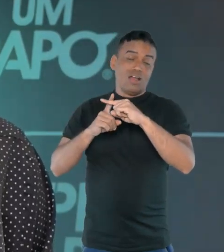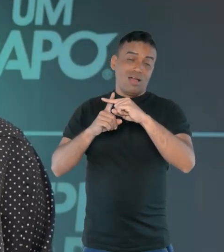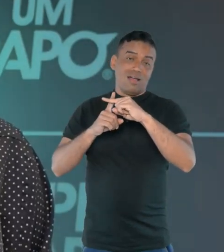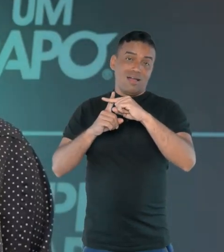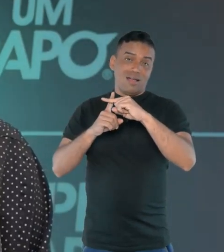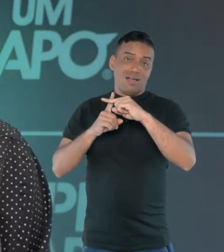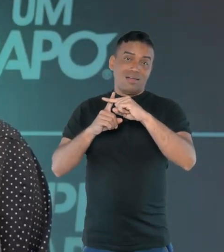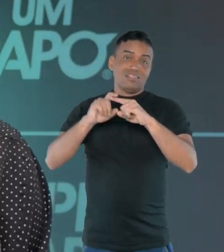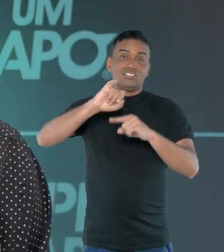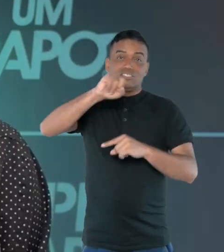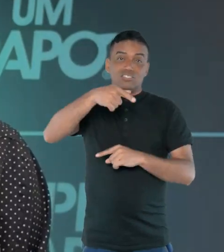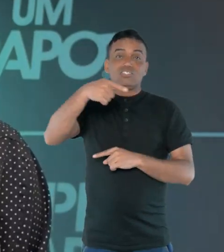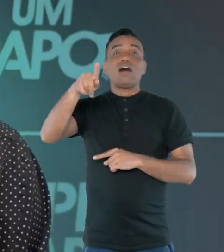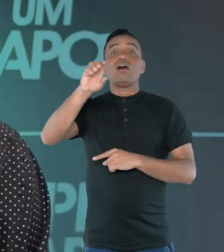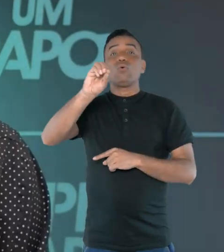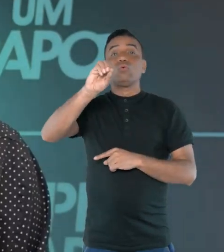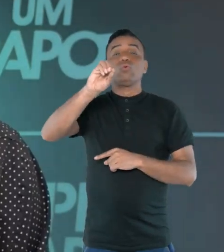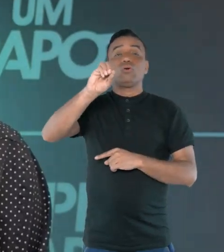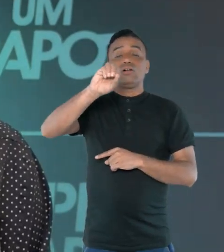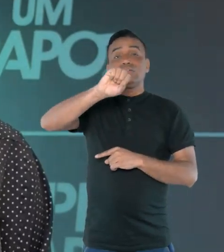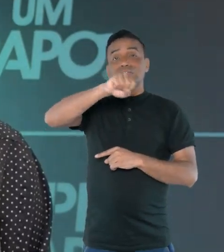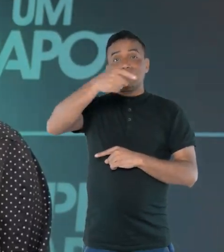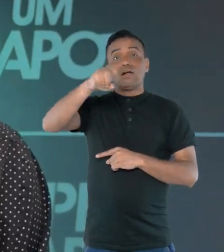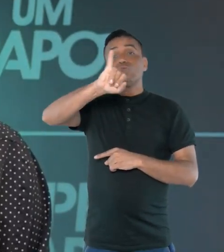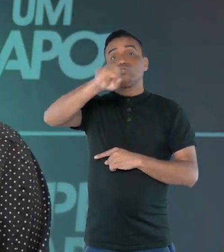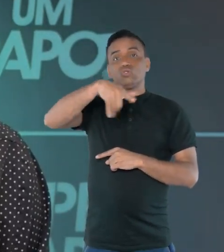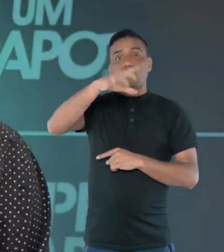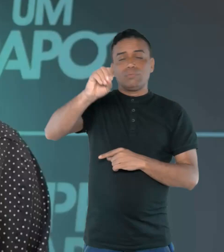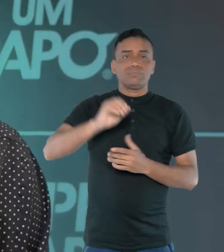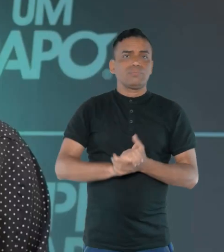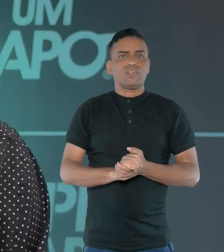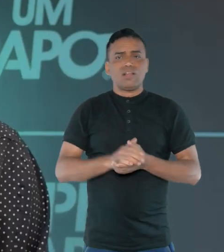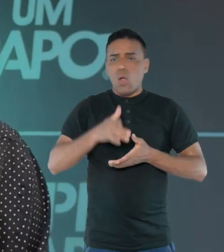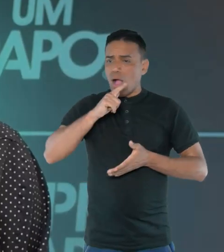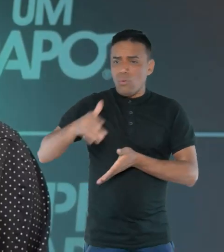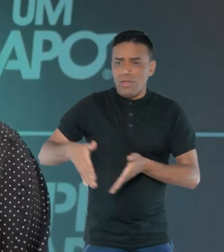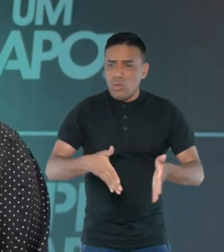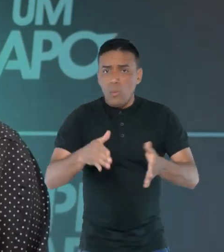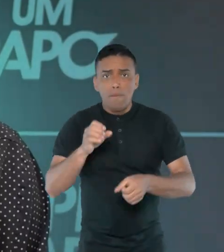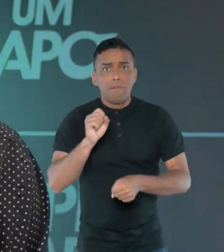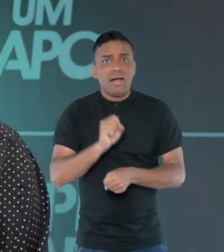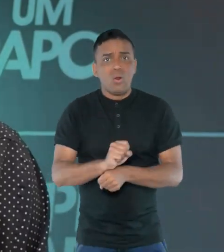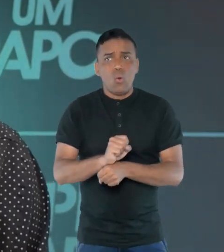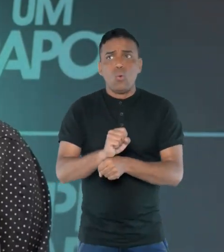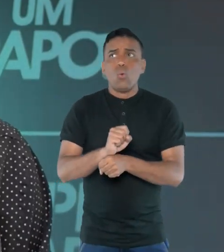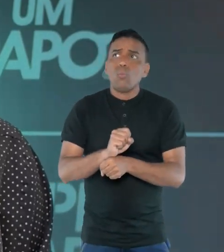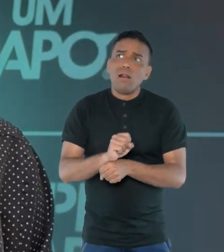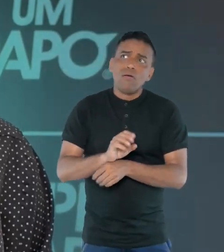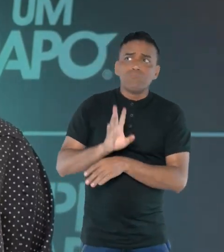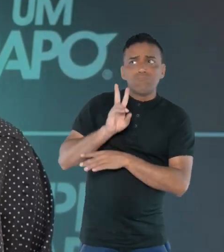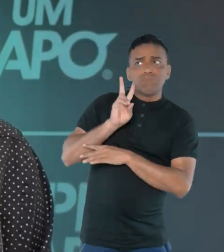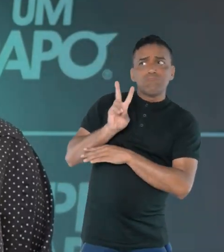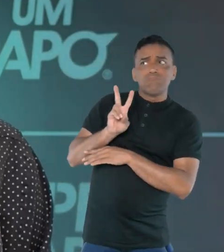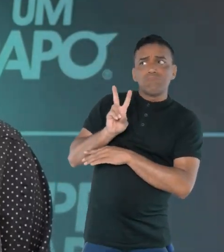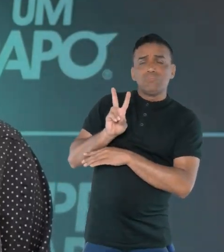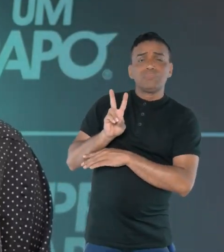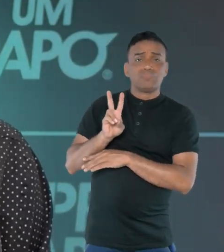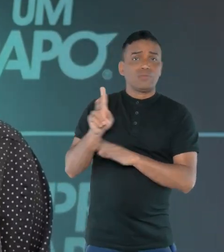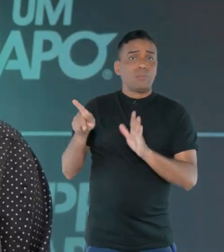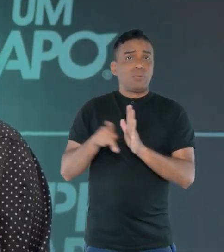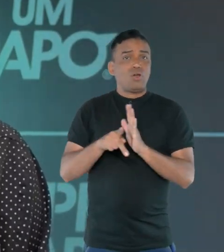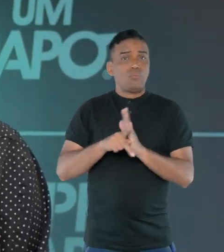O som perfurou o silêncio da madrugada e o rio parou para escutá-lo. À medida que as notas